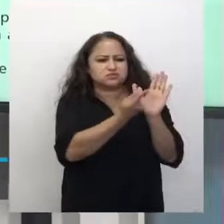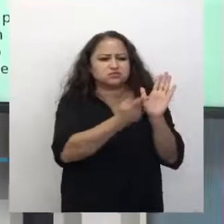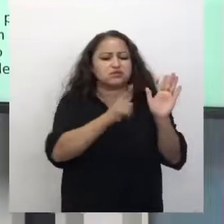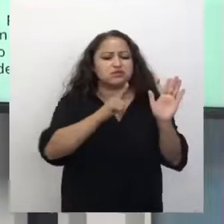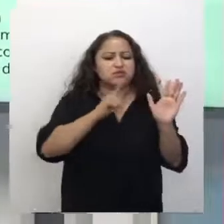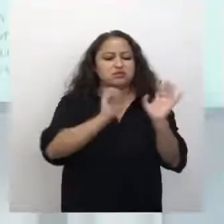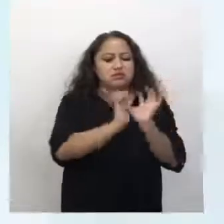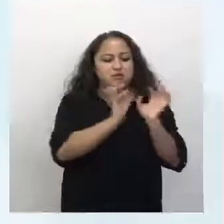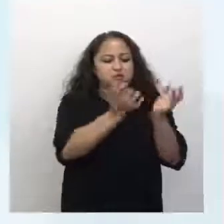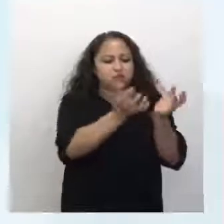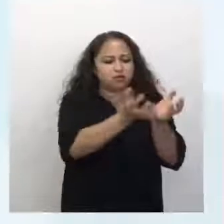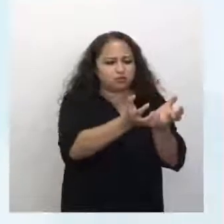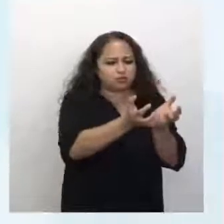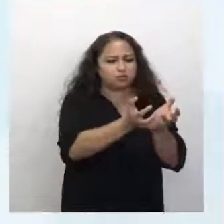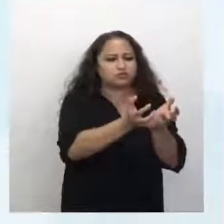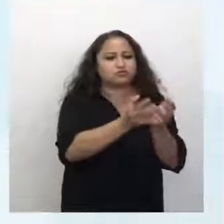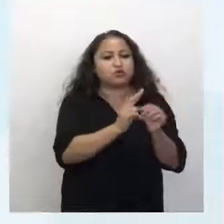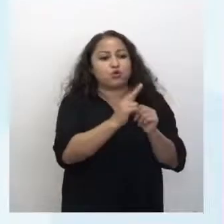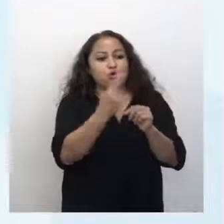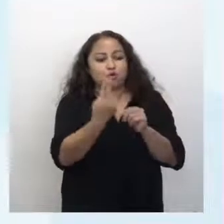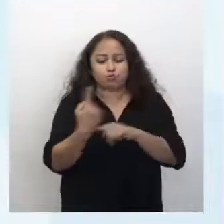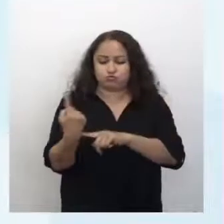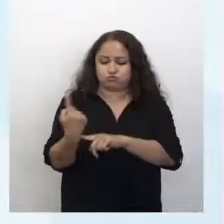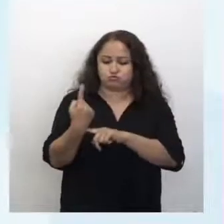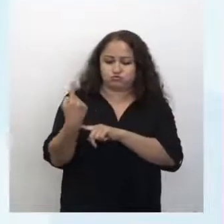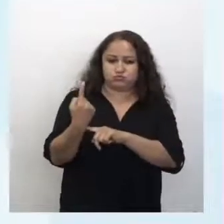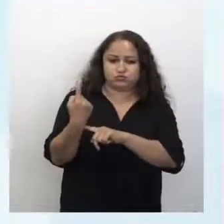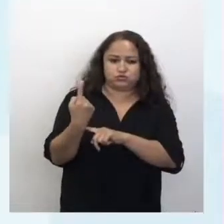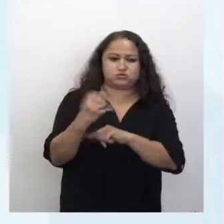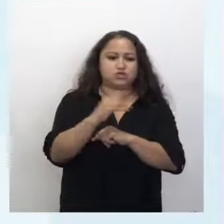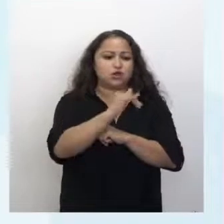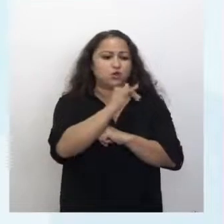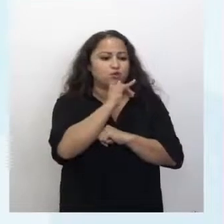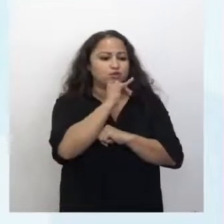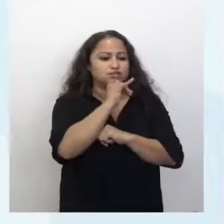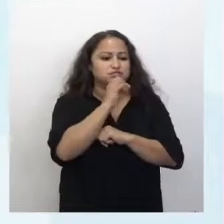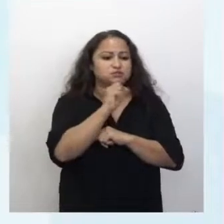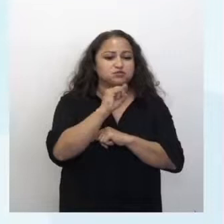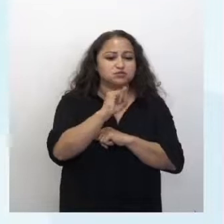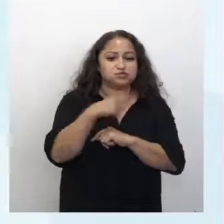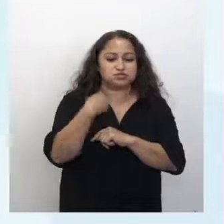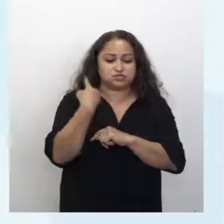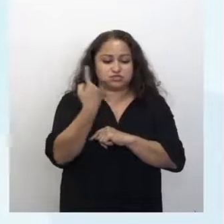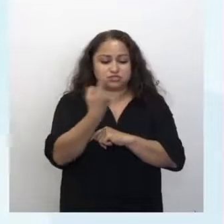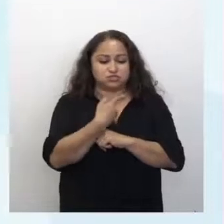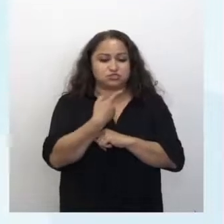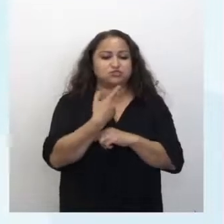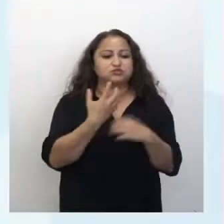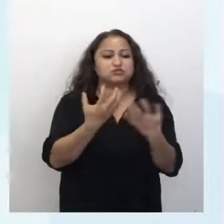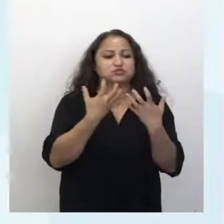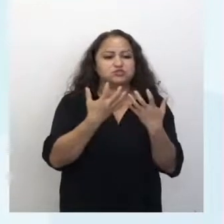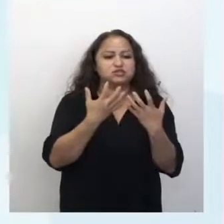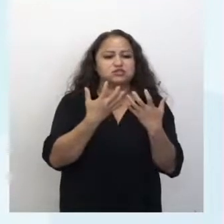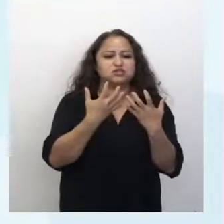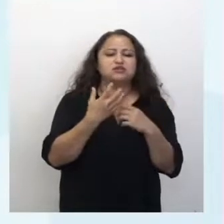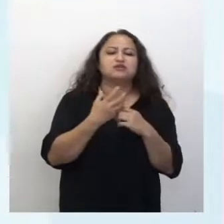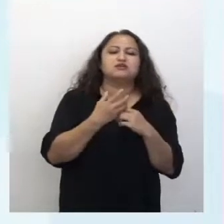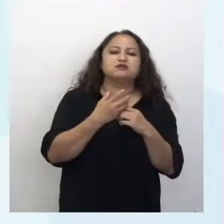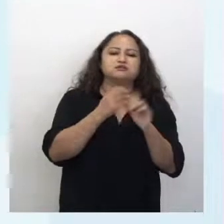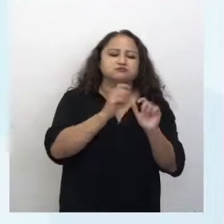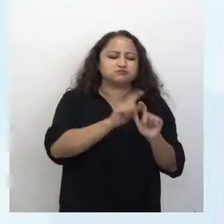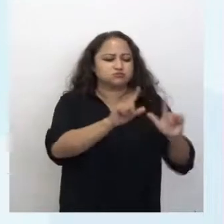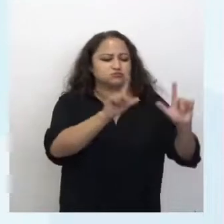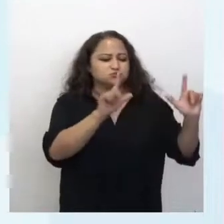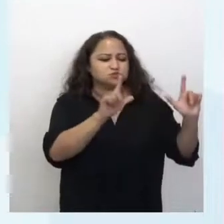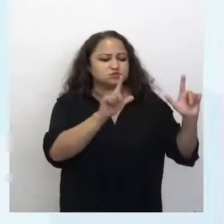coletivas ou exposições individuais. Aquela que eu citei, aquele exemplo, se nós quisermos fazer uma exposição sobre Miró, aí nós temos uma individual,